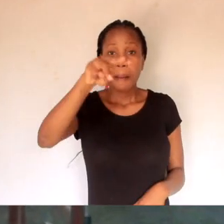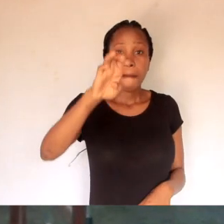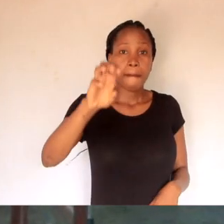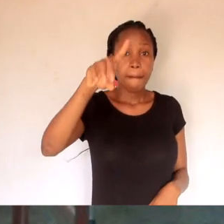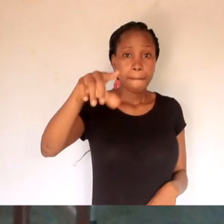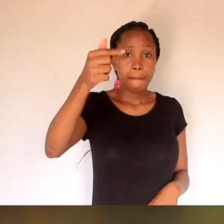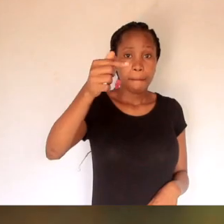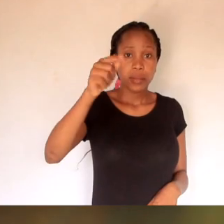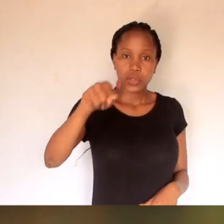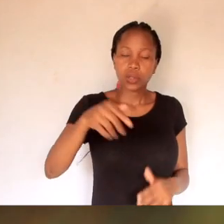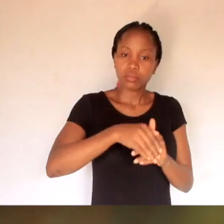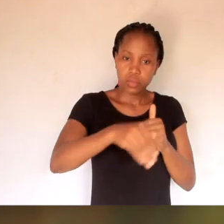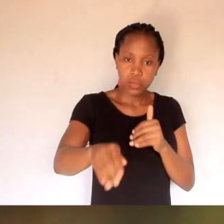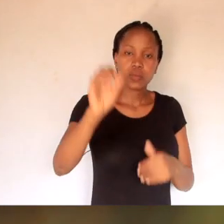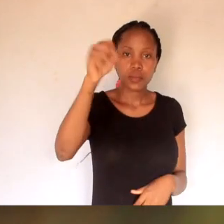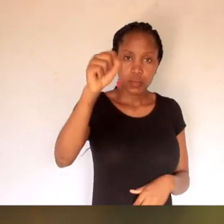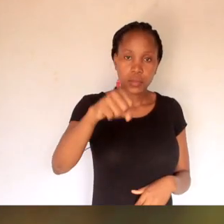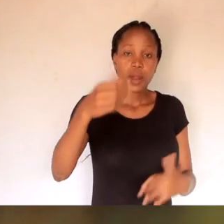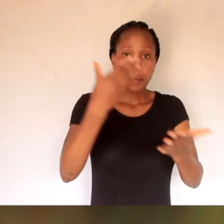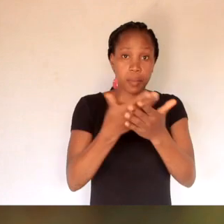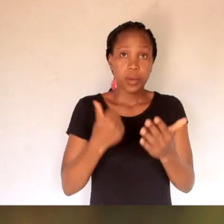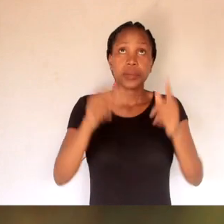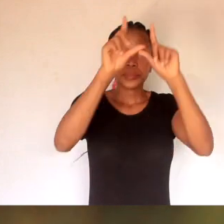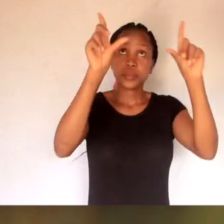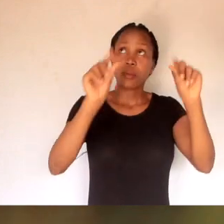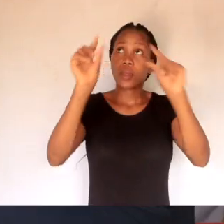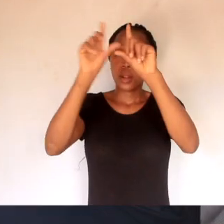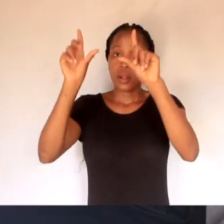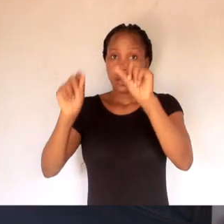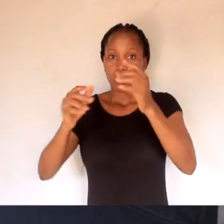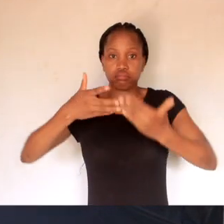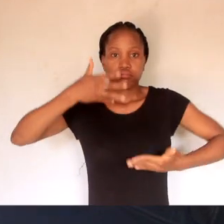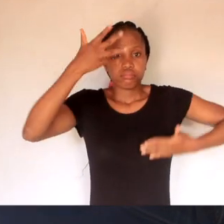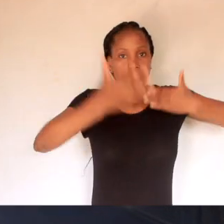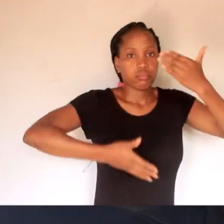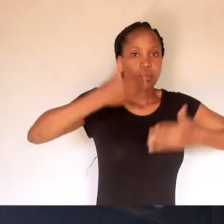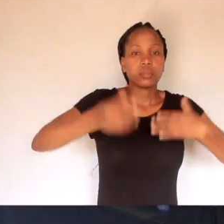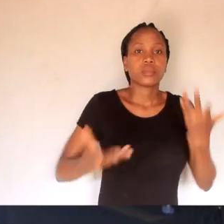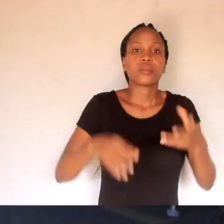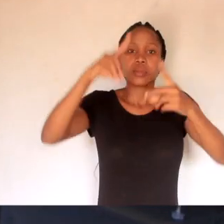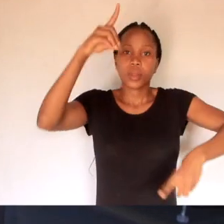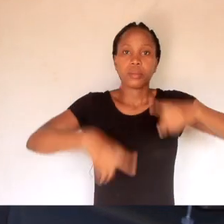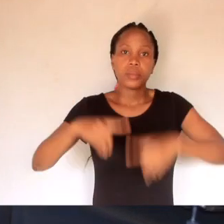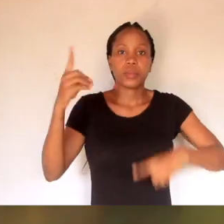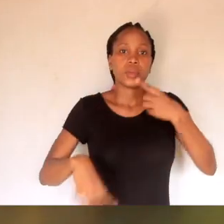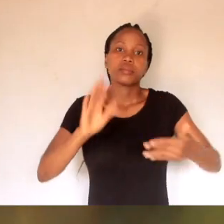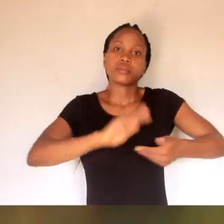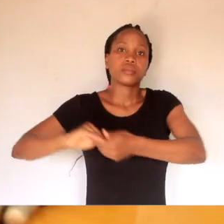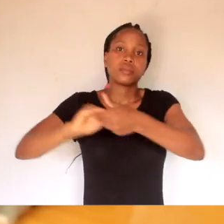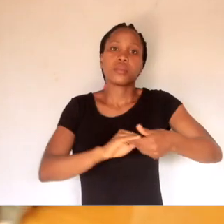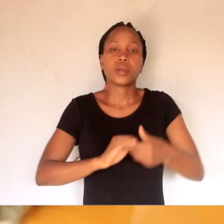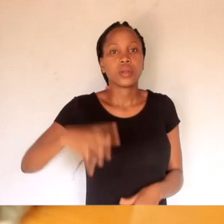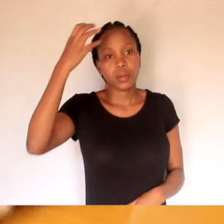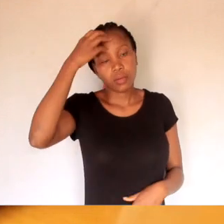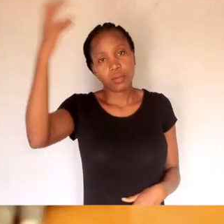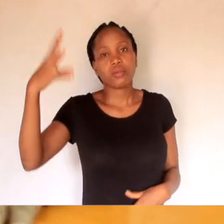manter-se porque consegue manter os temas de diálogo político tanto com os parceiros como com o governo.